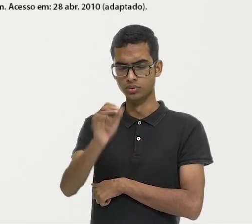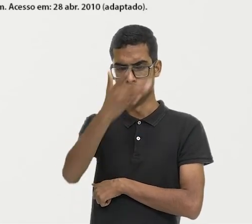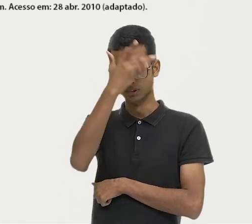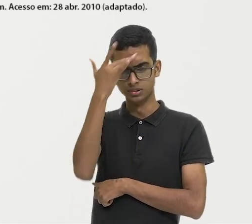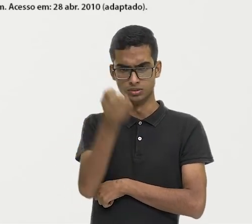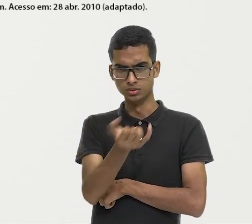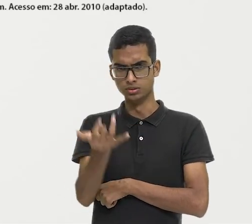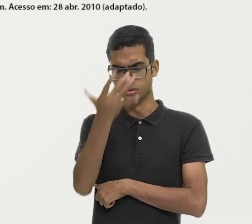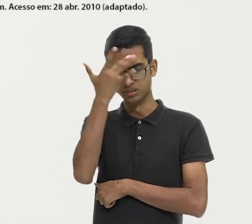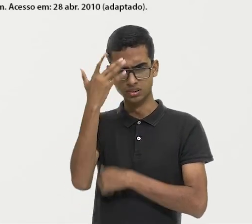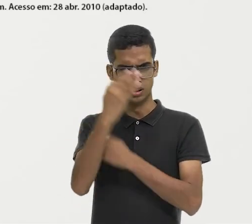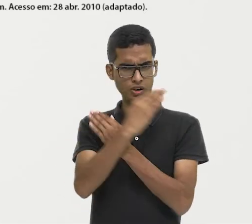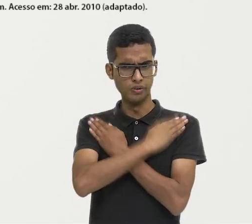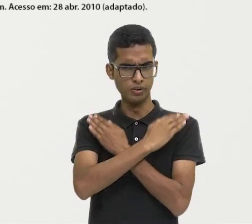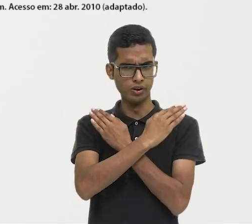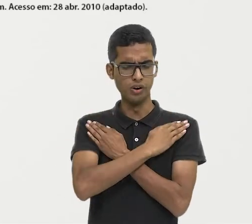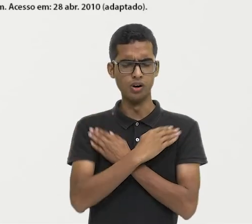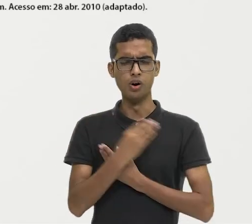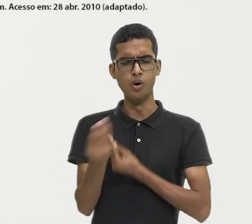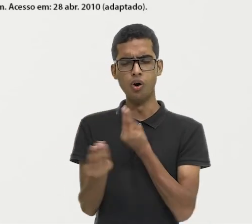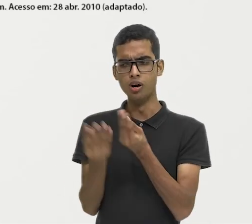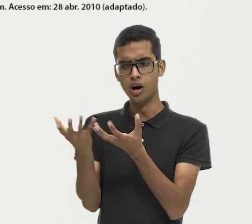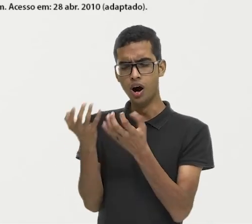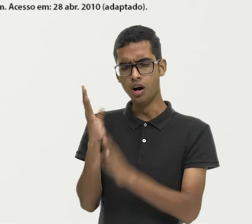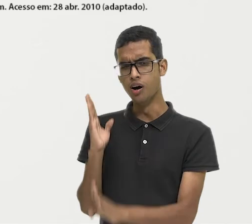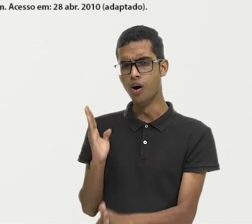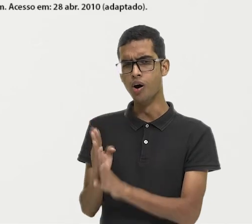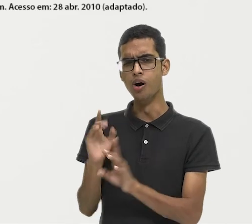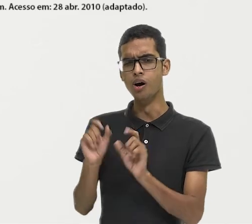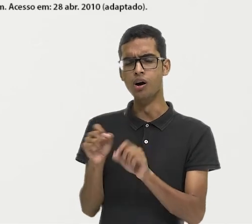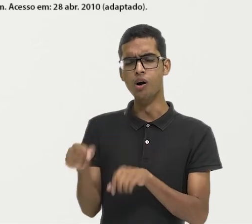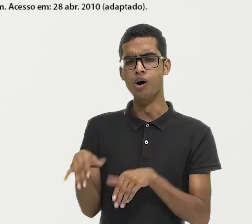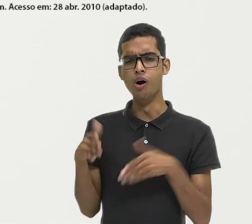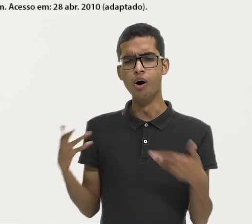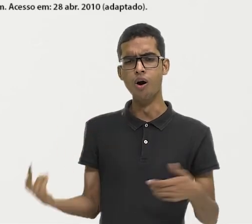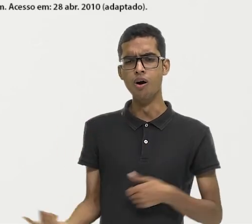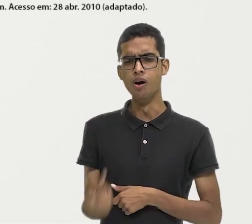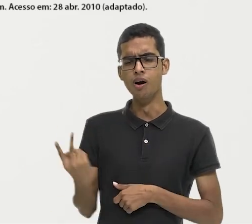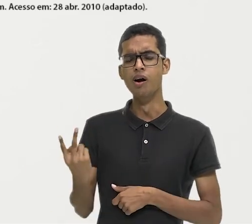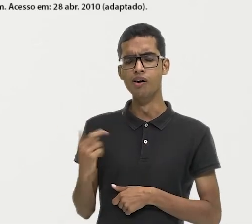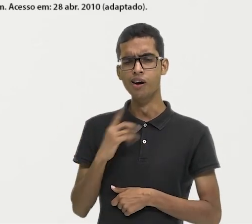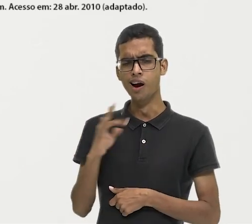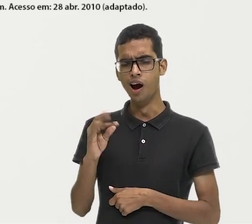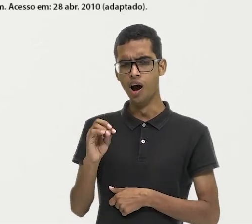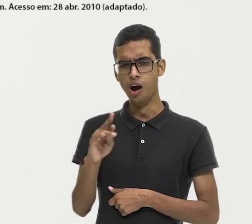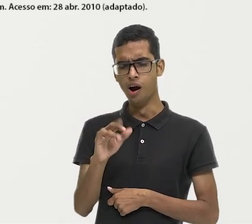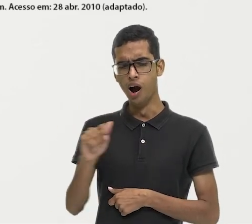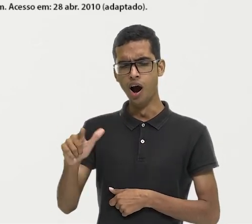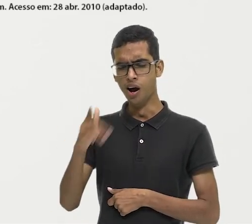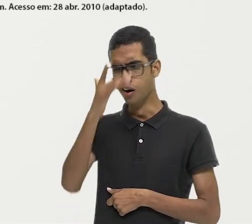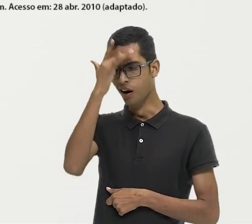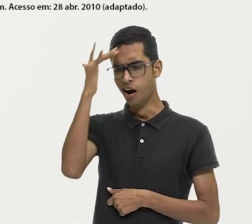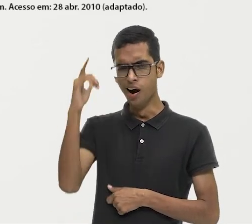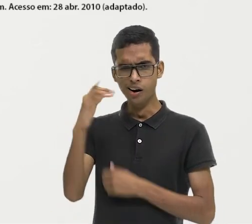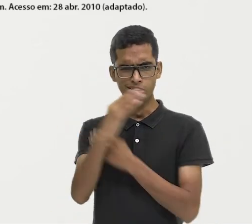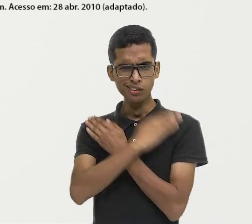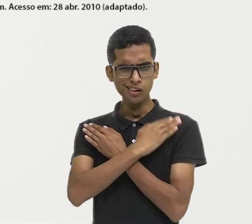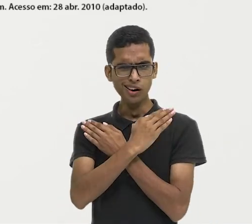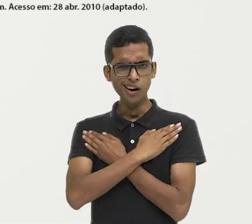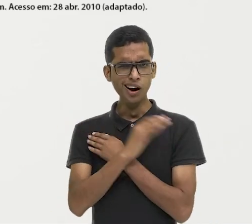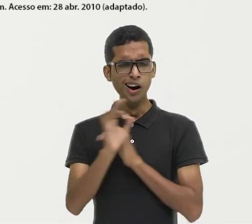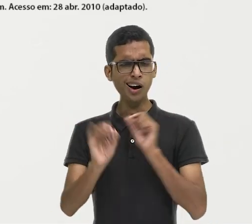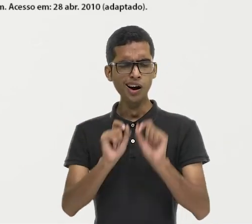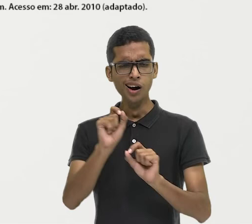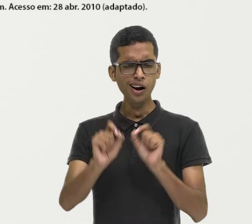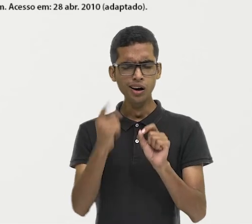9,8% de desempregados. Então, como ele quer saber qual o valor total de desempregados, é só